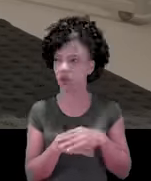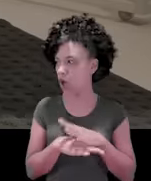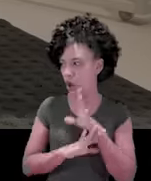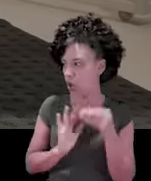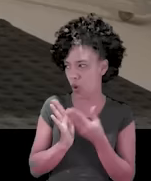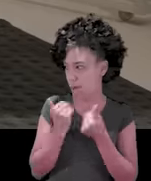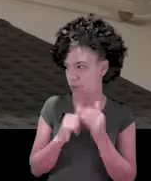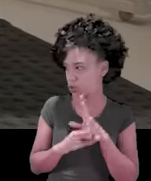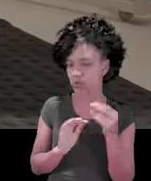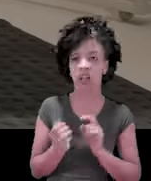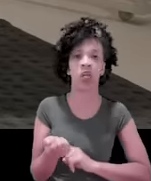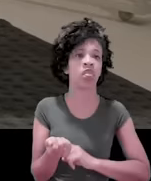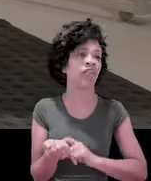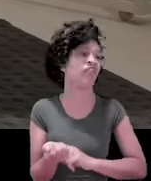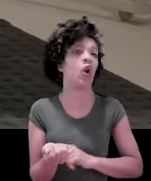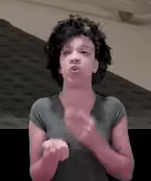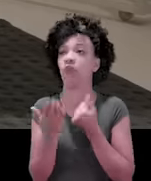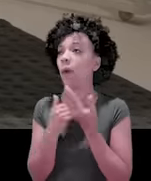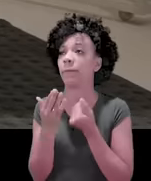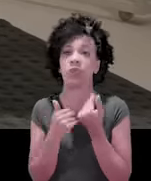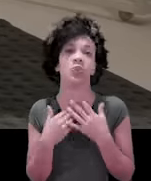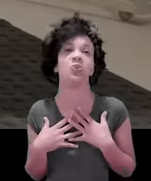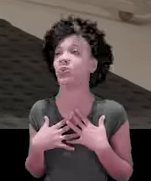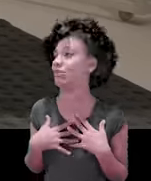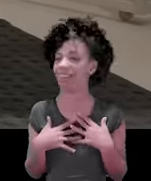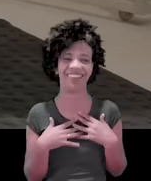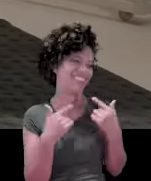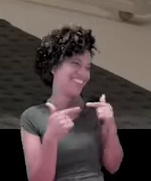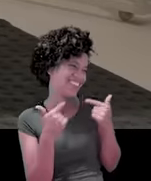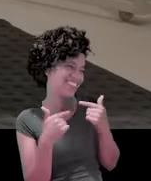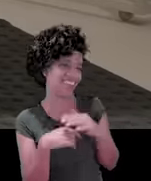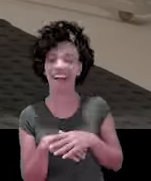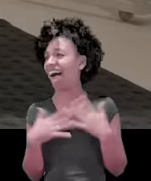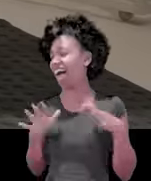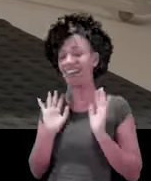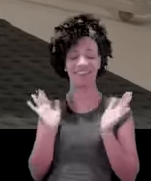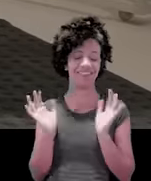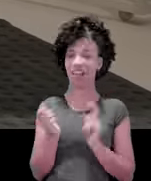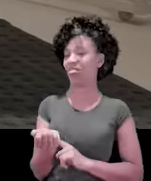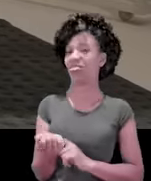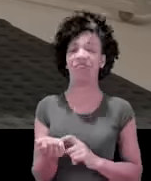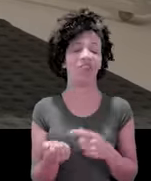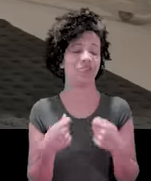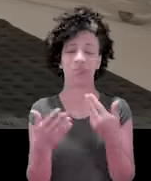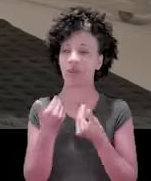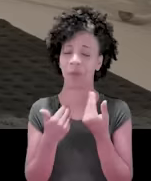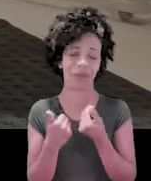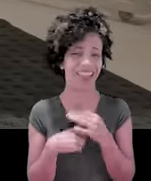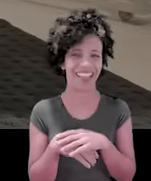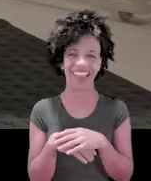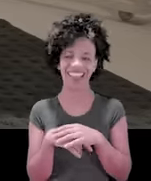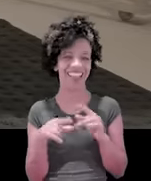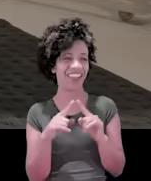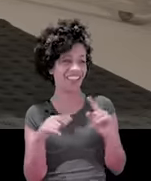comer todo mundo nome poderoso eu quero ai gente eu tô nervoso onde tudo